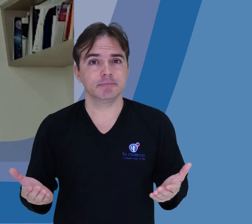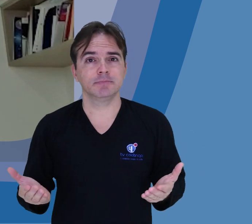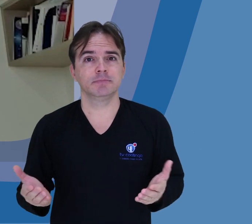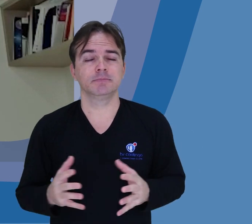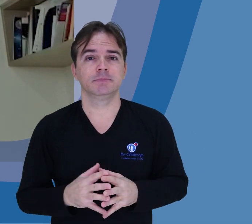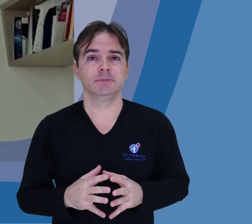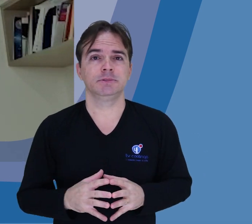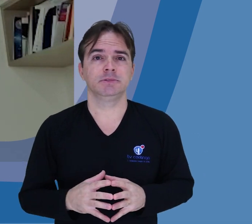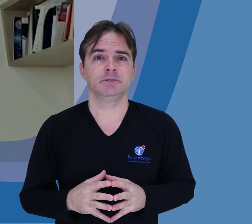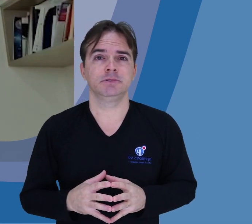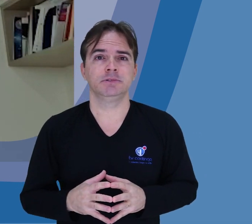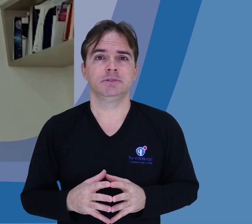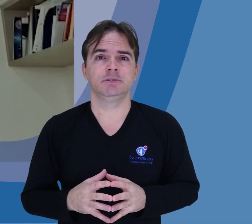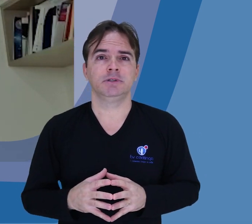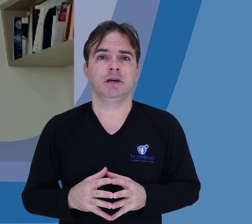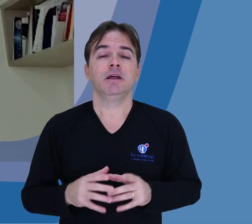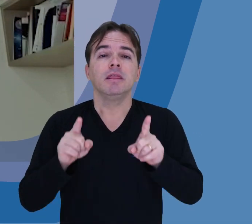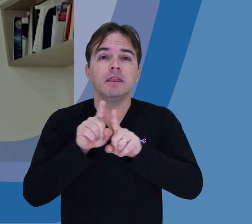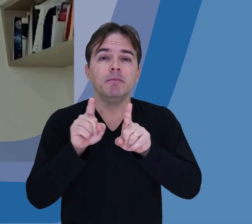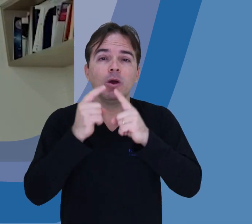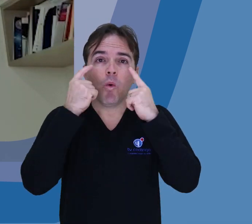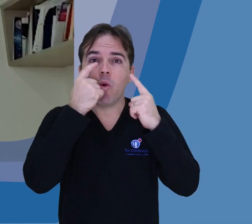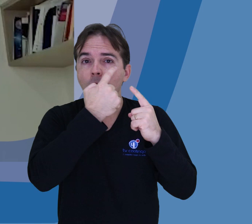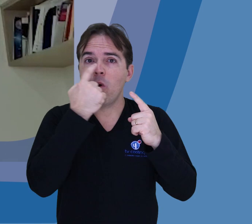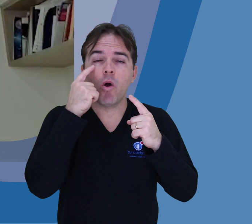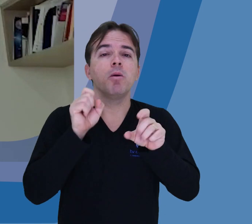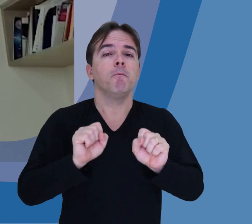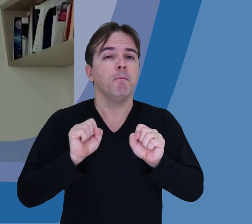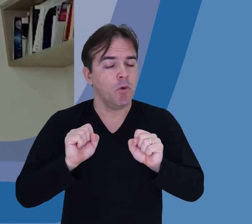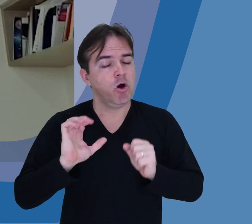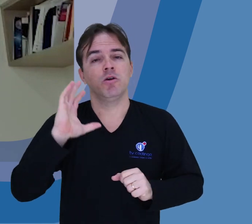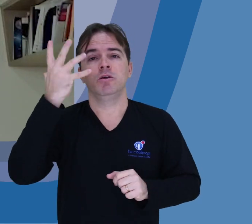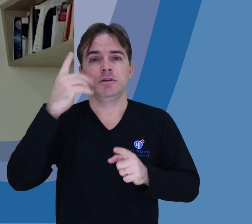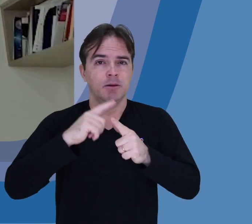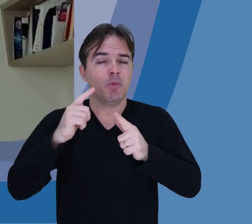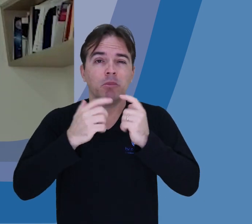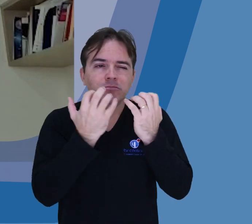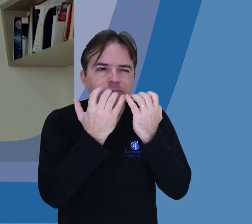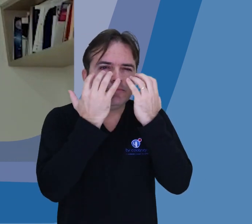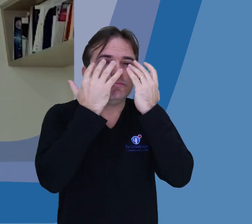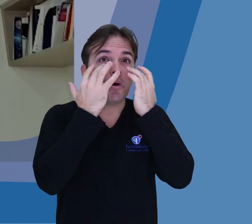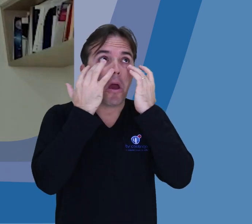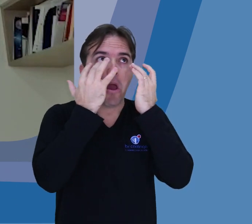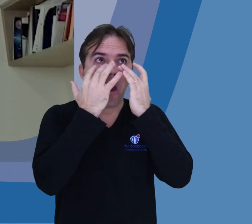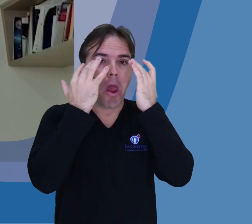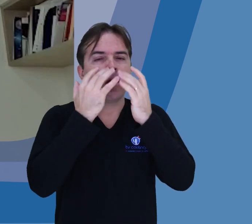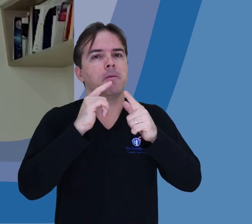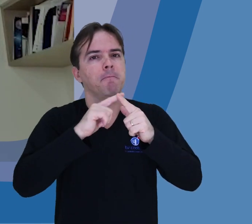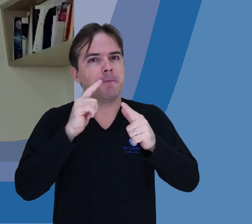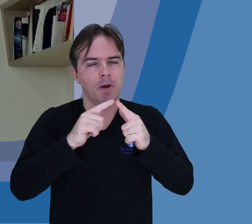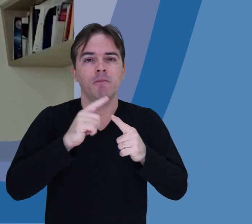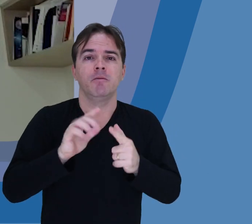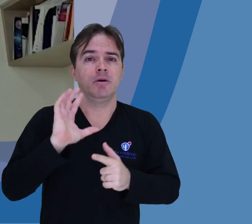ter irritação ocular que mesmo a mucosa ocular também pode sofrer com essa com fumaça né então é